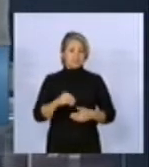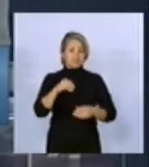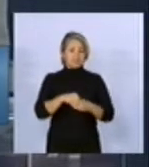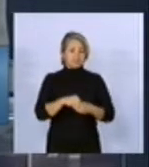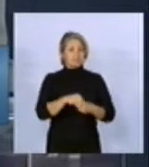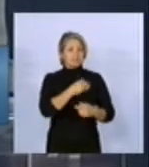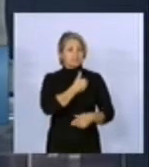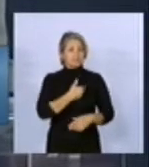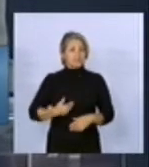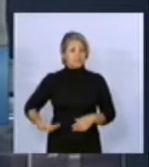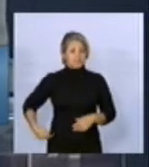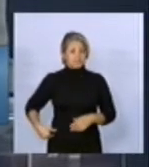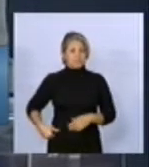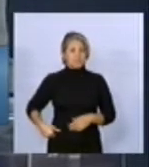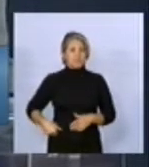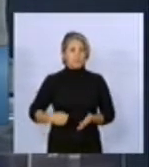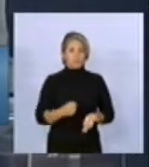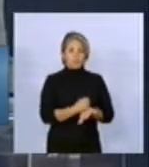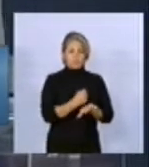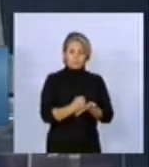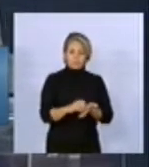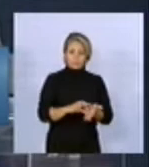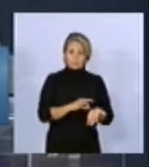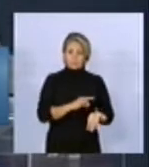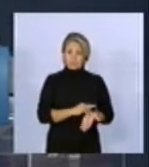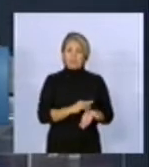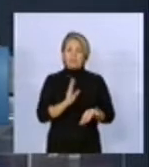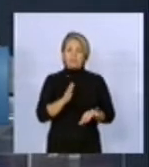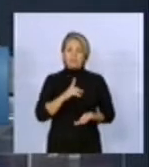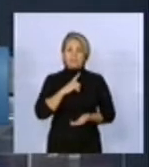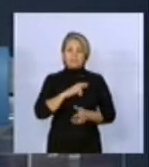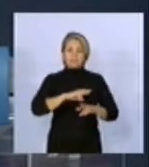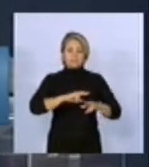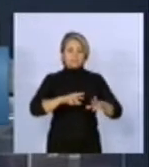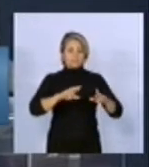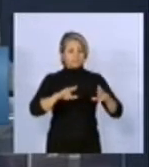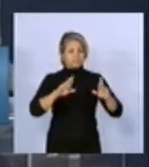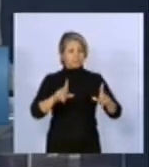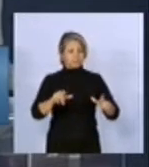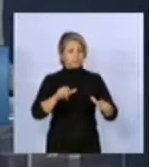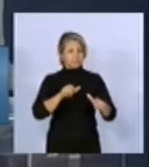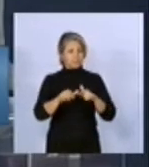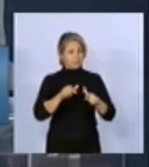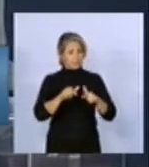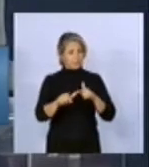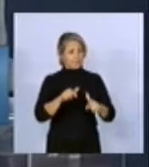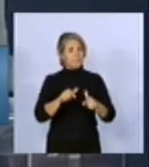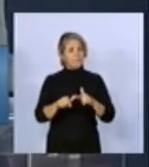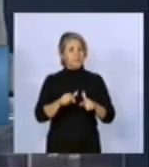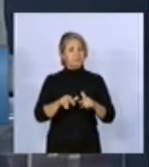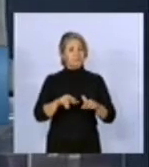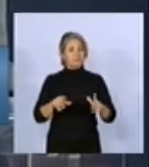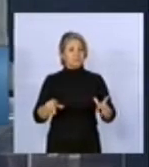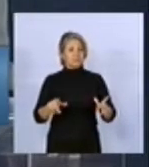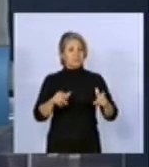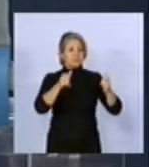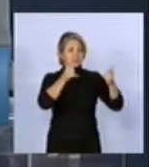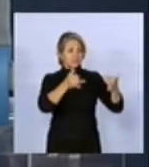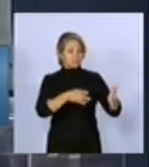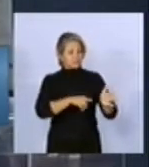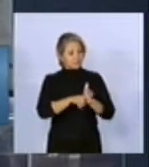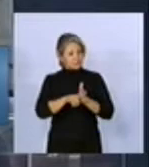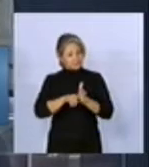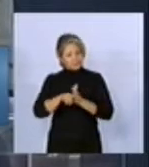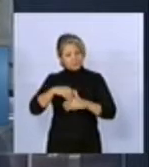governamental o protocolo já previa também uma série de ações com relação à